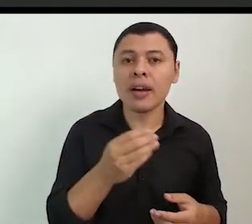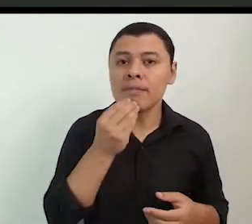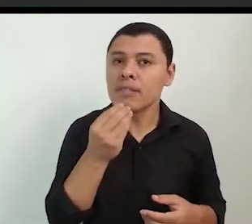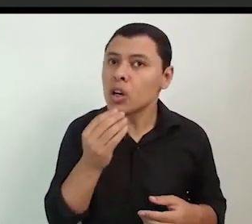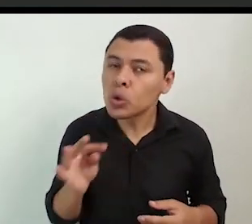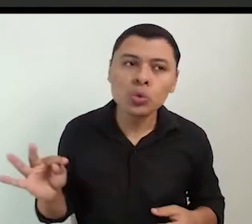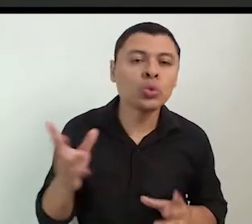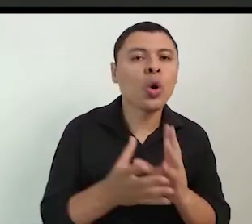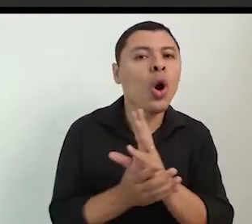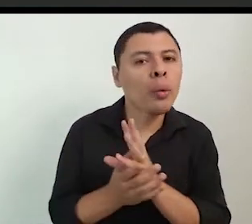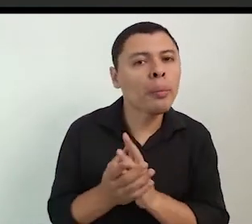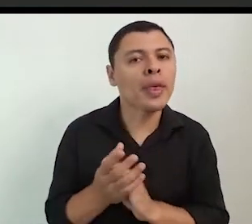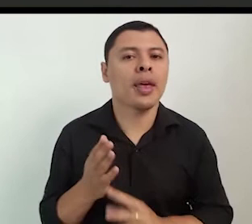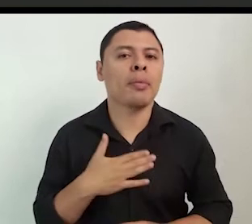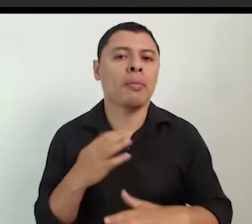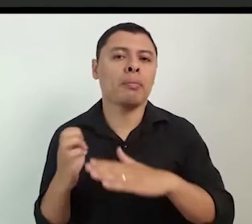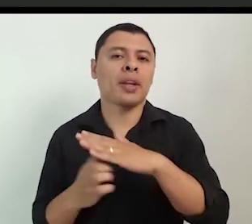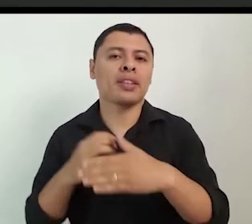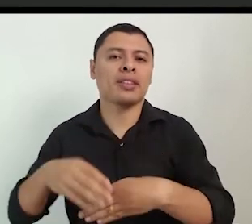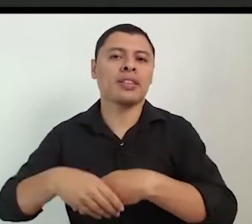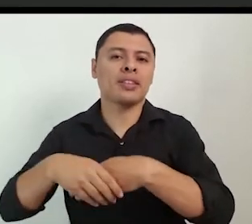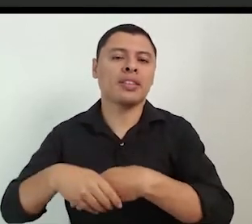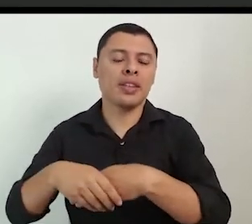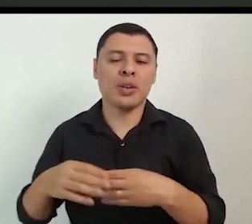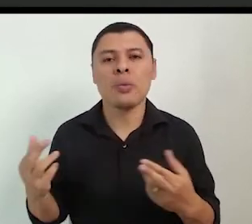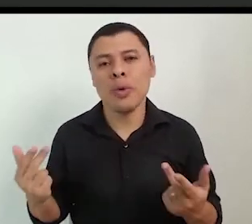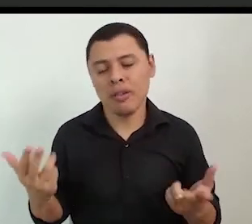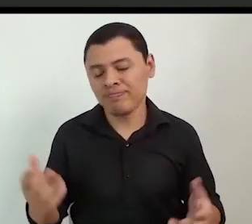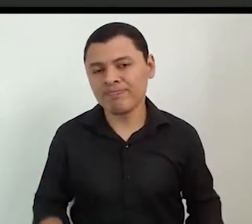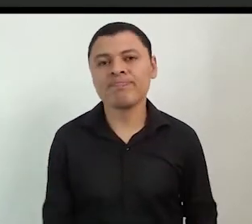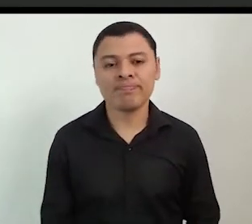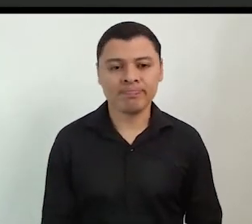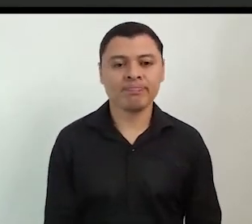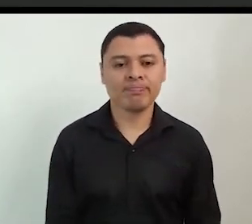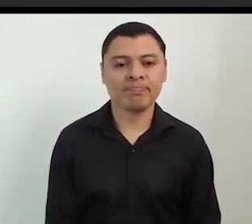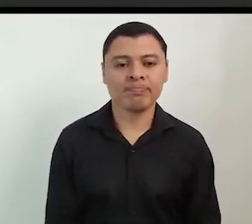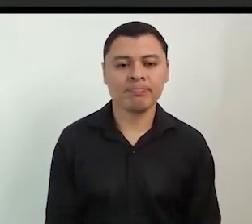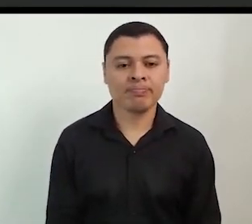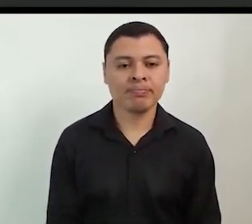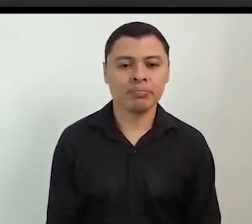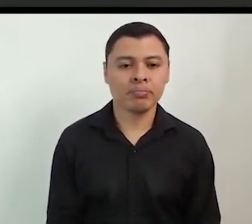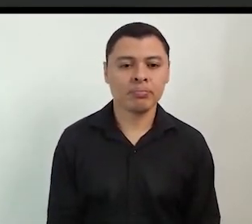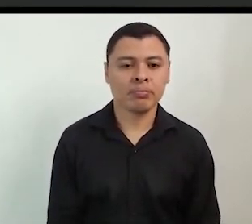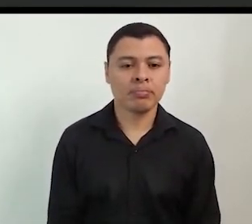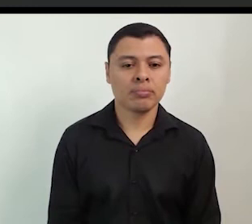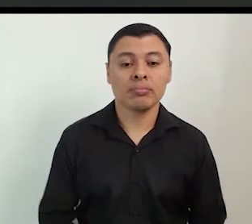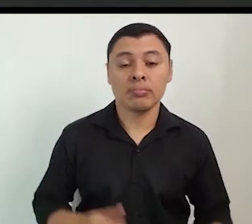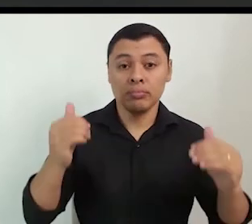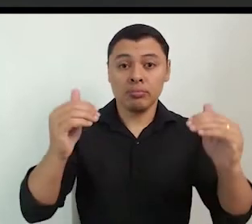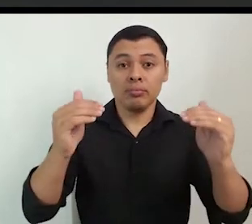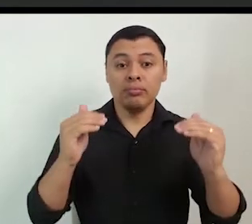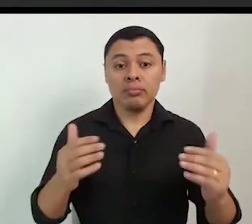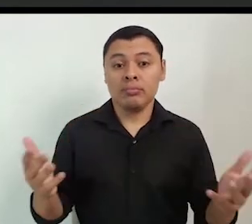ainda acessível e inclusiva. Agora a gente vai passar para essa parte